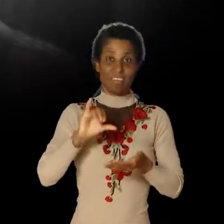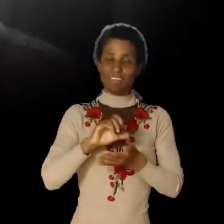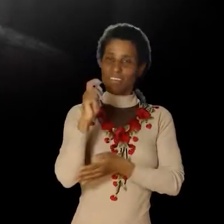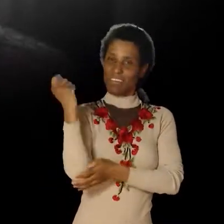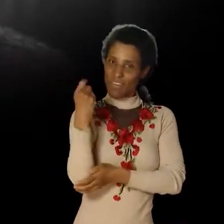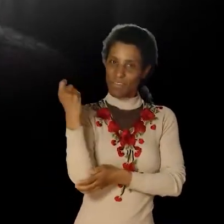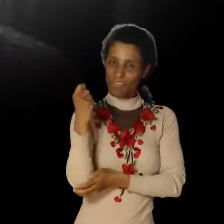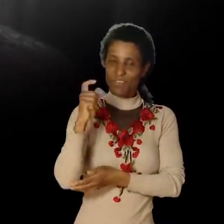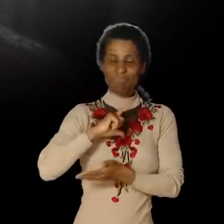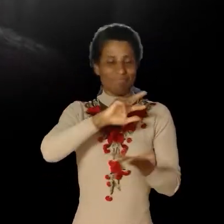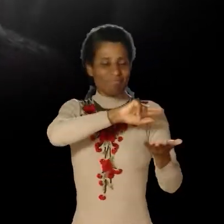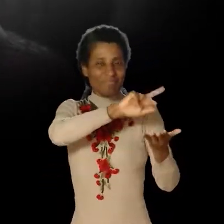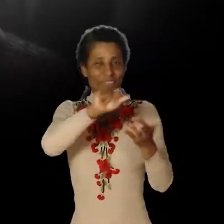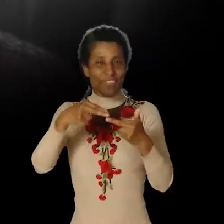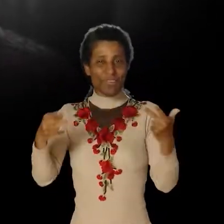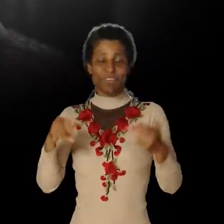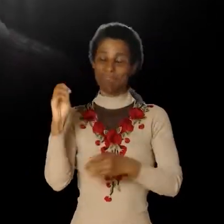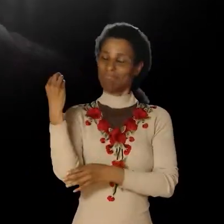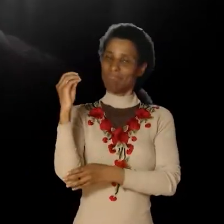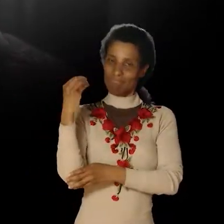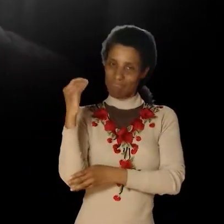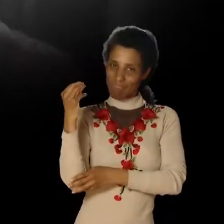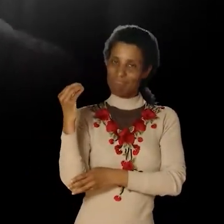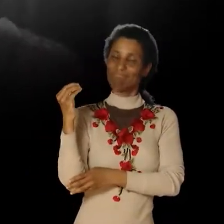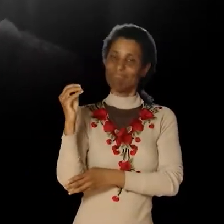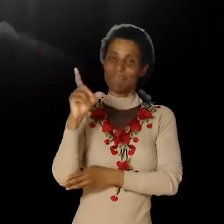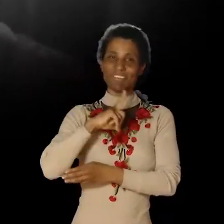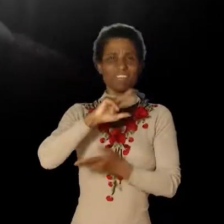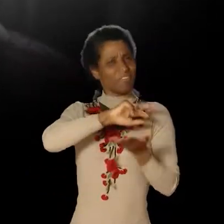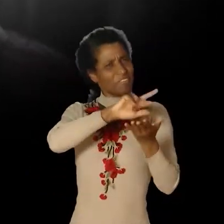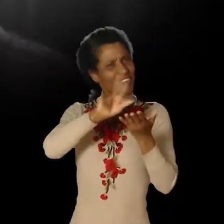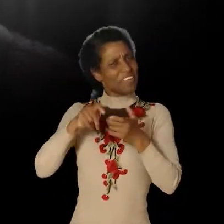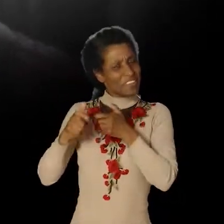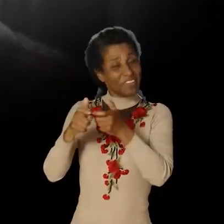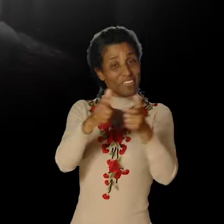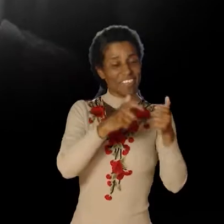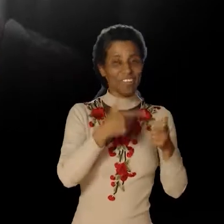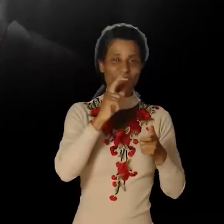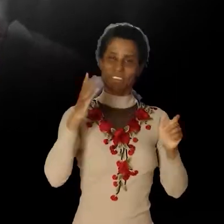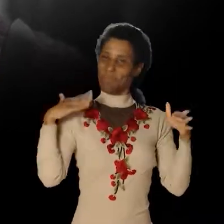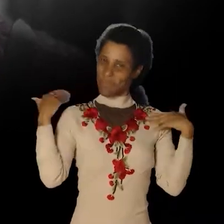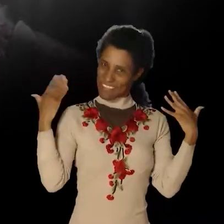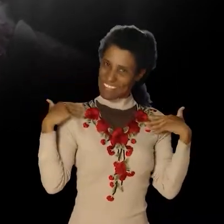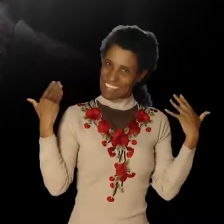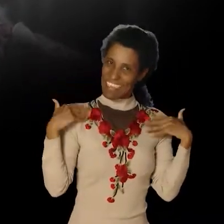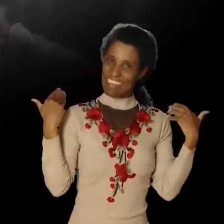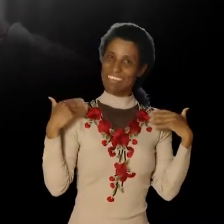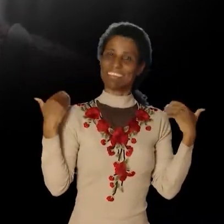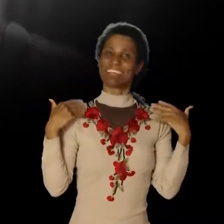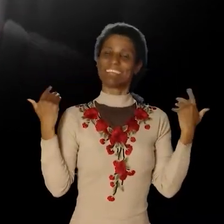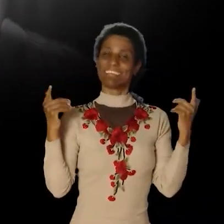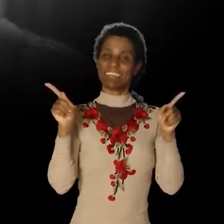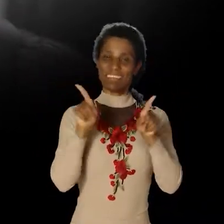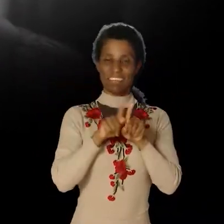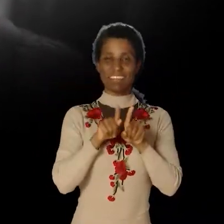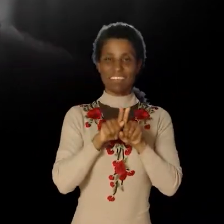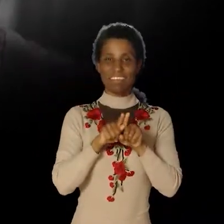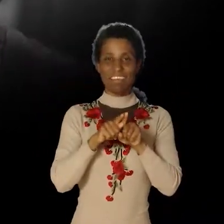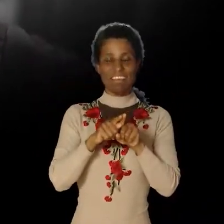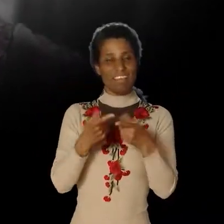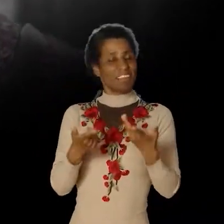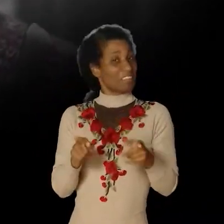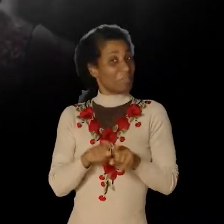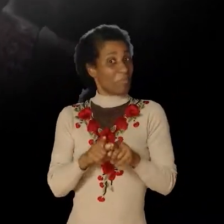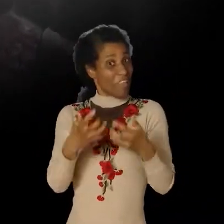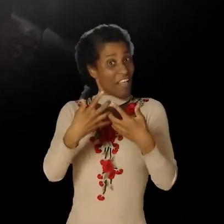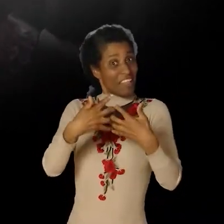gaúcha, a gente tem vários privilégios, né? Ainda mais Porto Alegre, que temos vários lugares para fazer lazer, né? A Redenção é